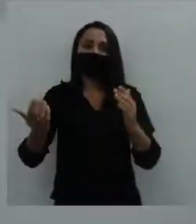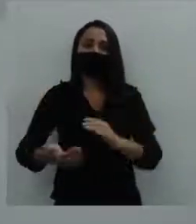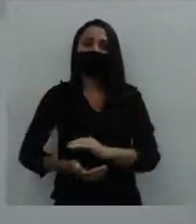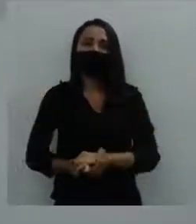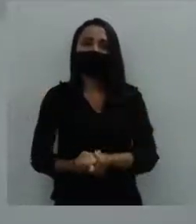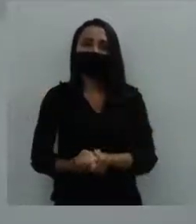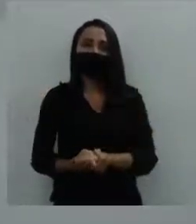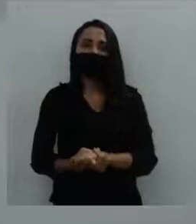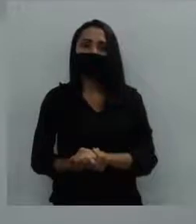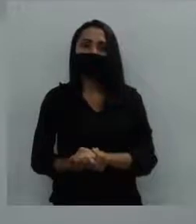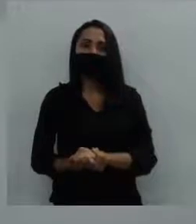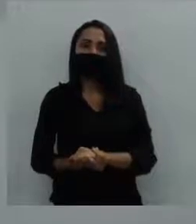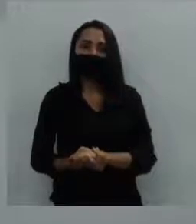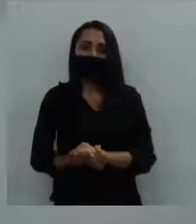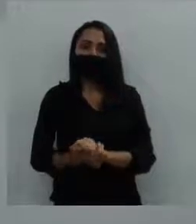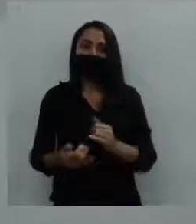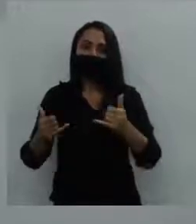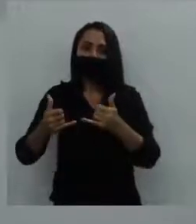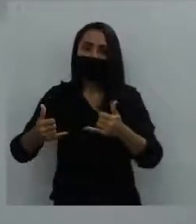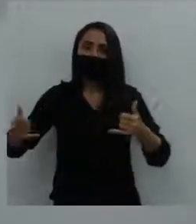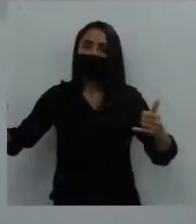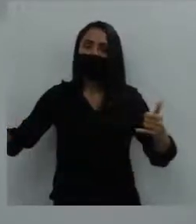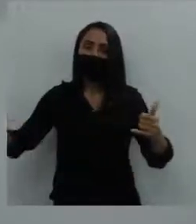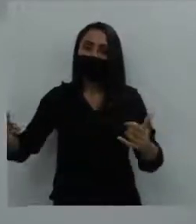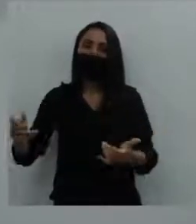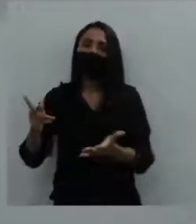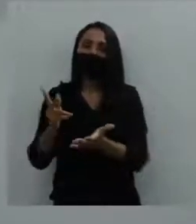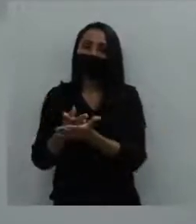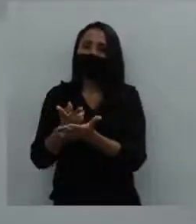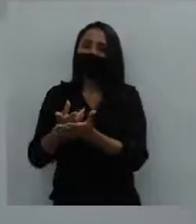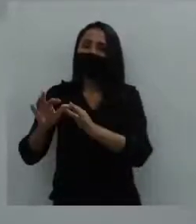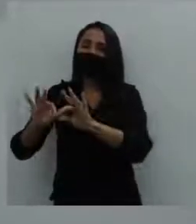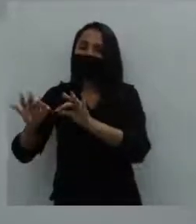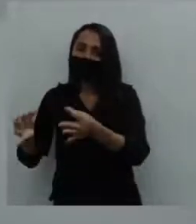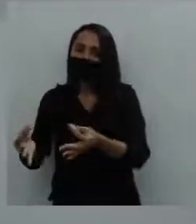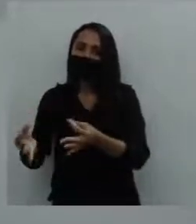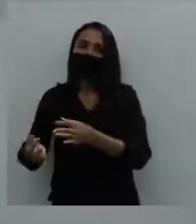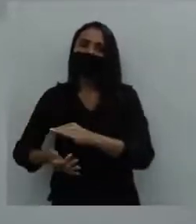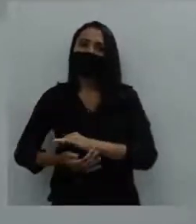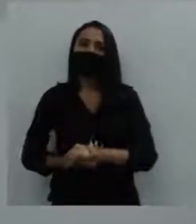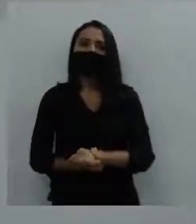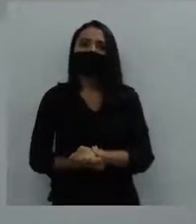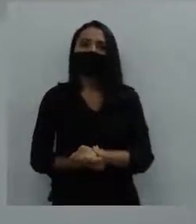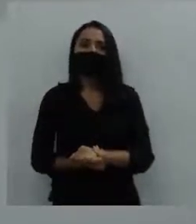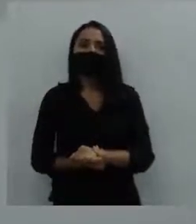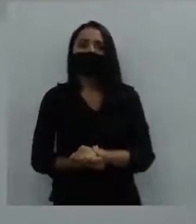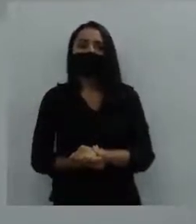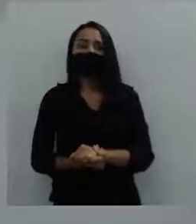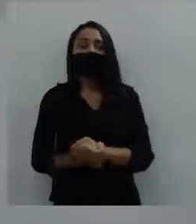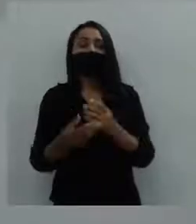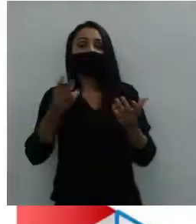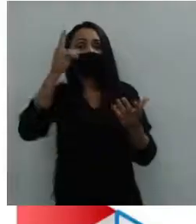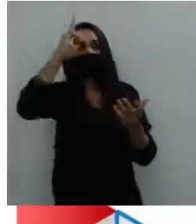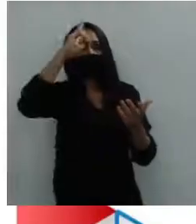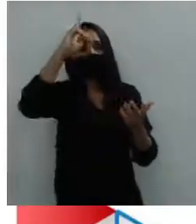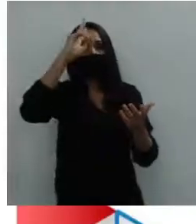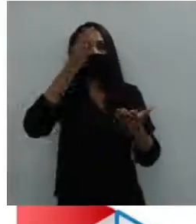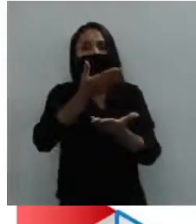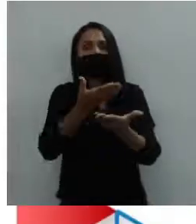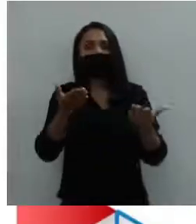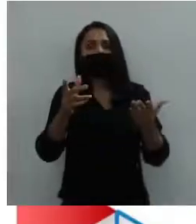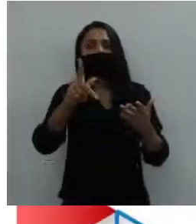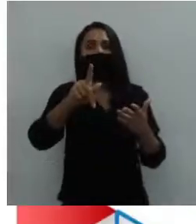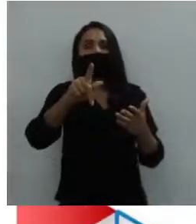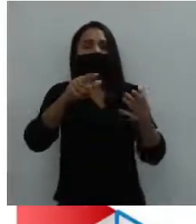soberba da agulha e a linha, aquele ser que sabe o que faz. Vamos adiante. E aqui lembrar para vocês a parábola